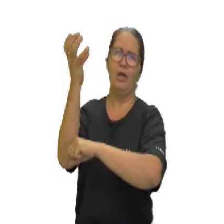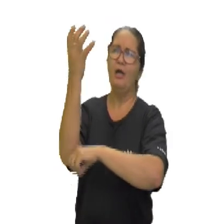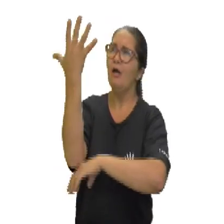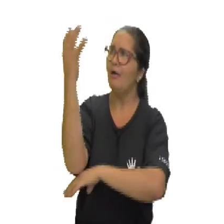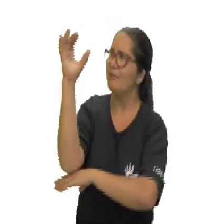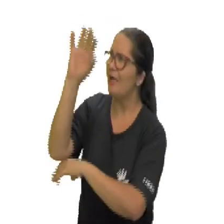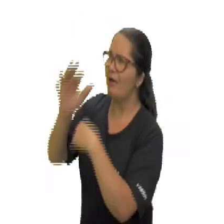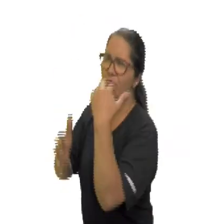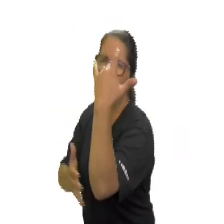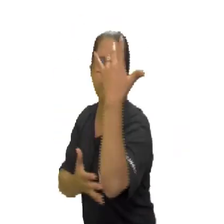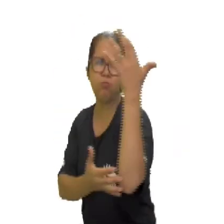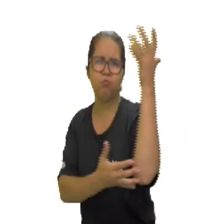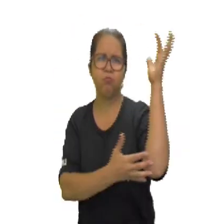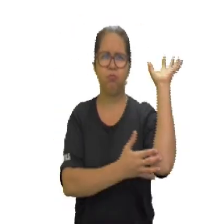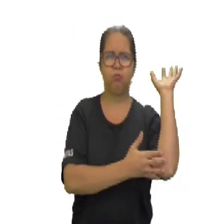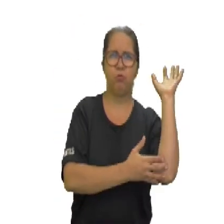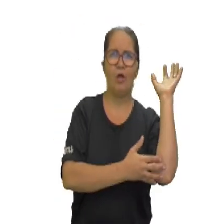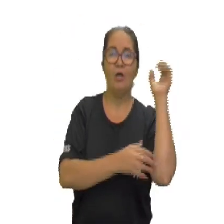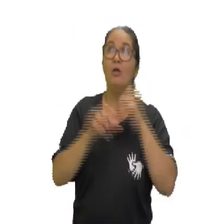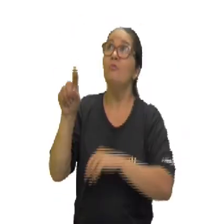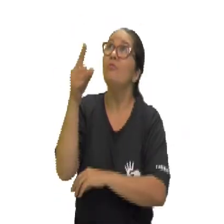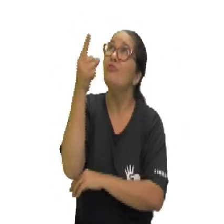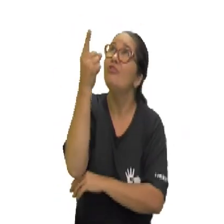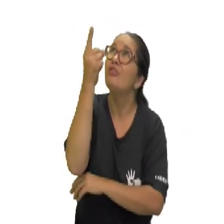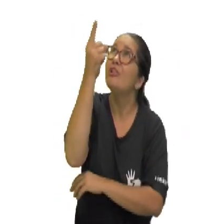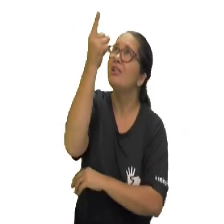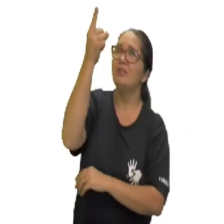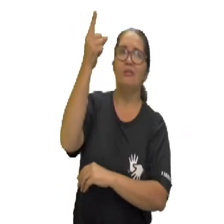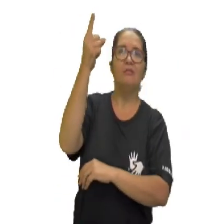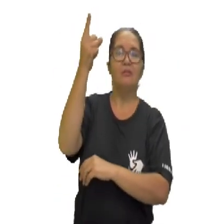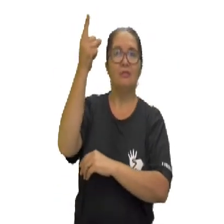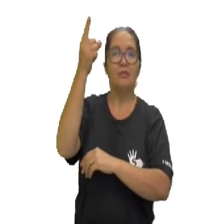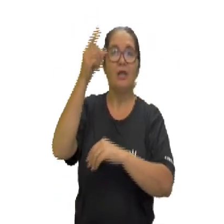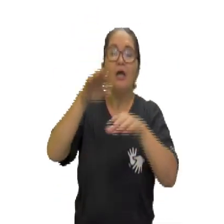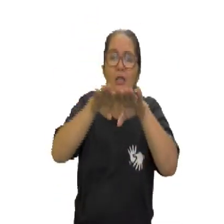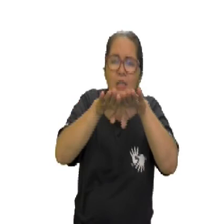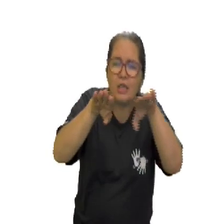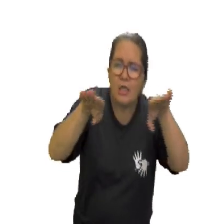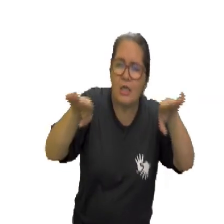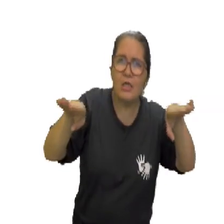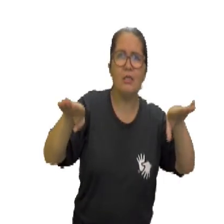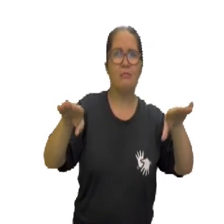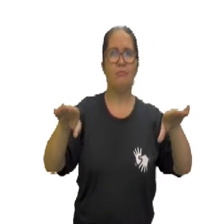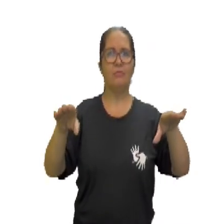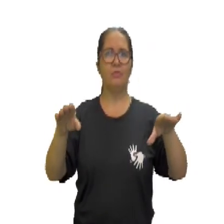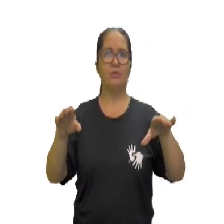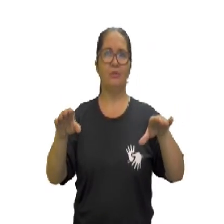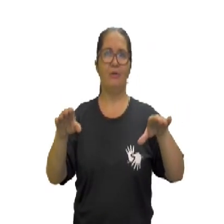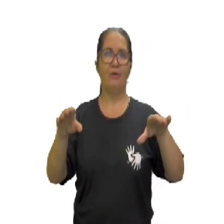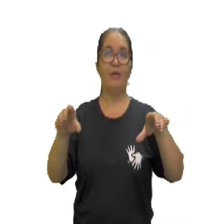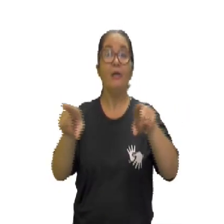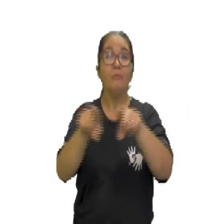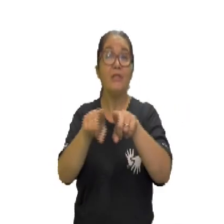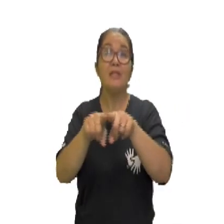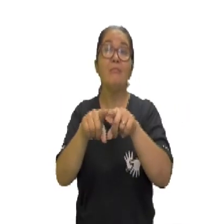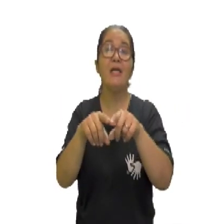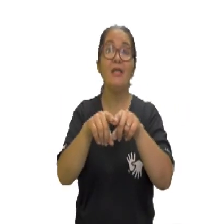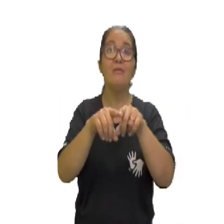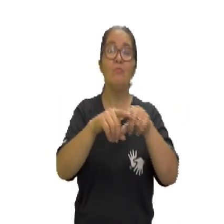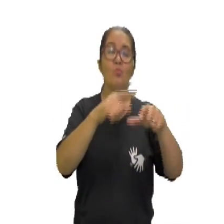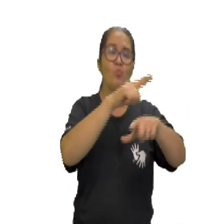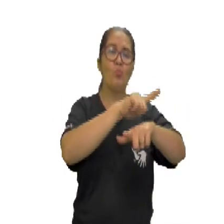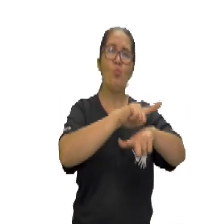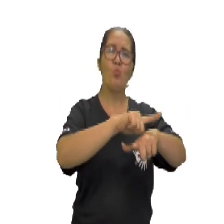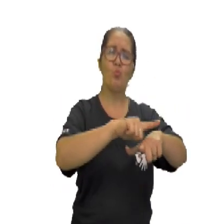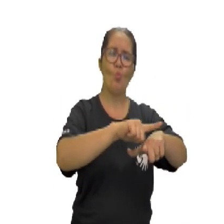olha só, planícies também muito grandes, campos. Então o Pantanal ele é uma vegetação